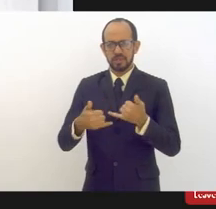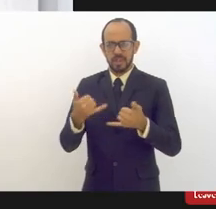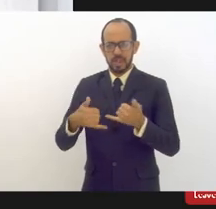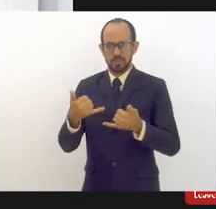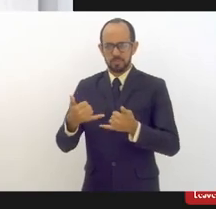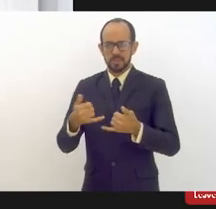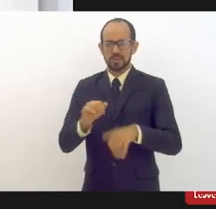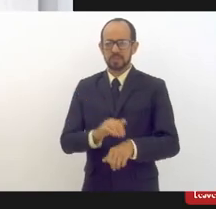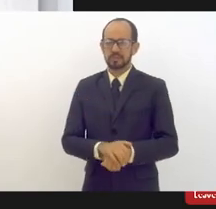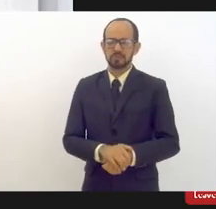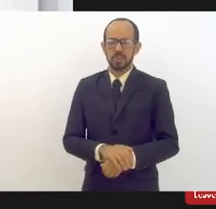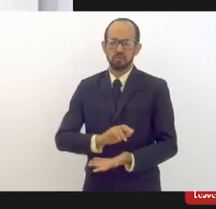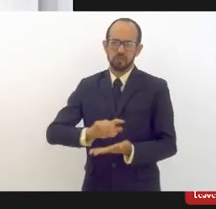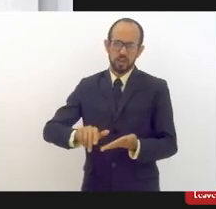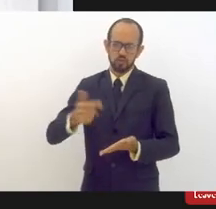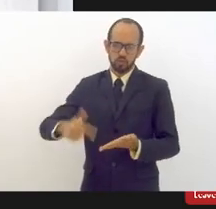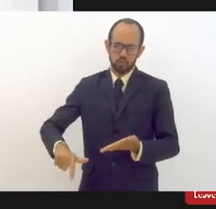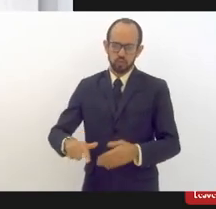curativo.